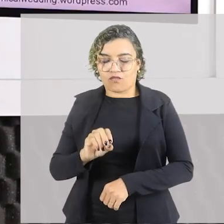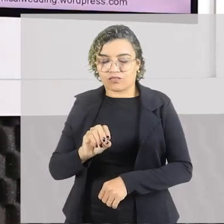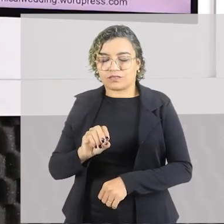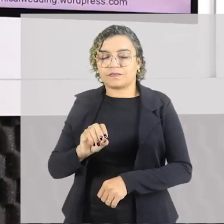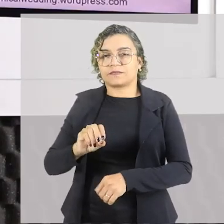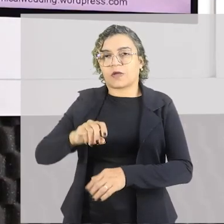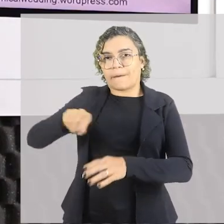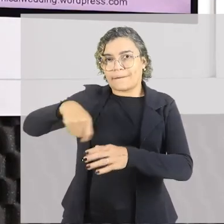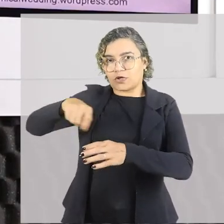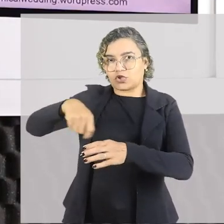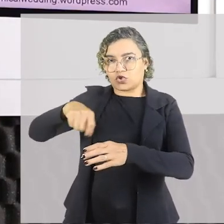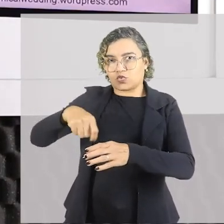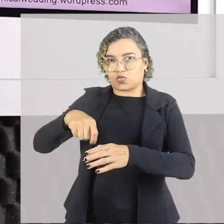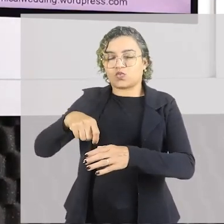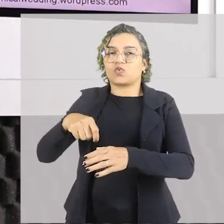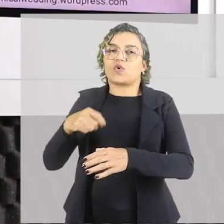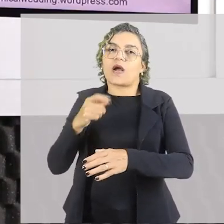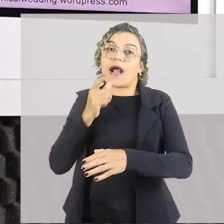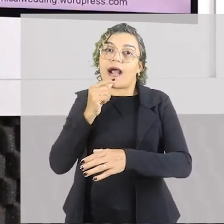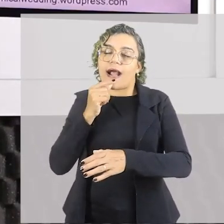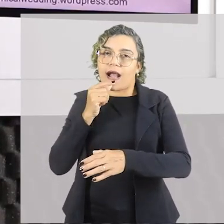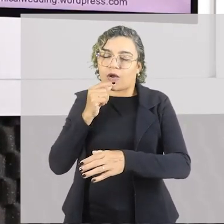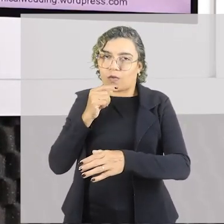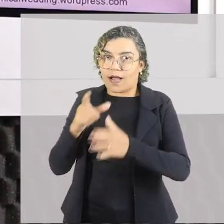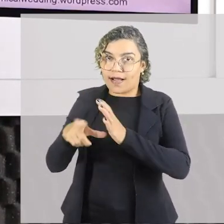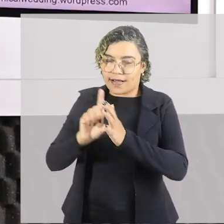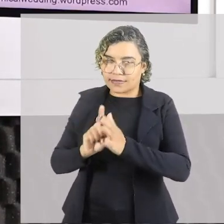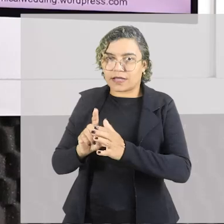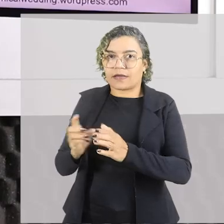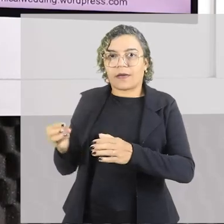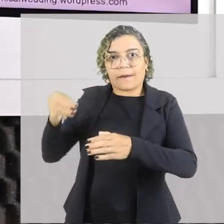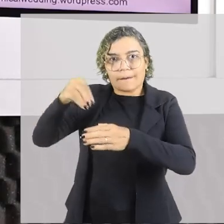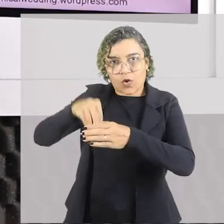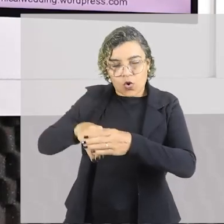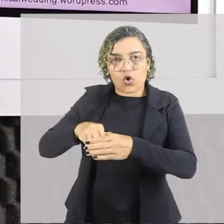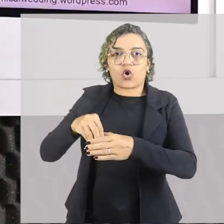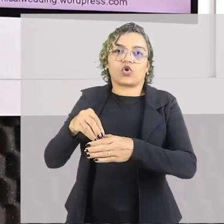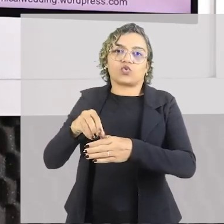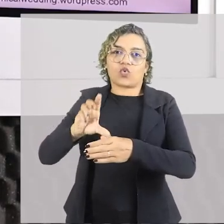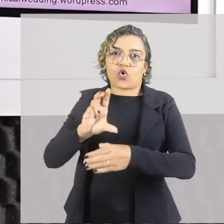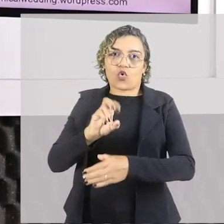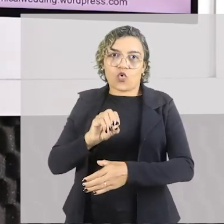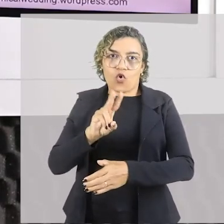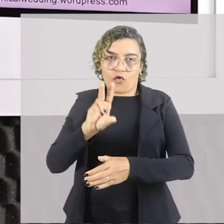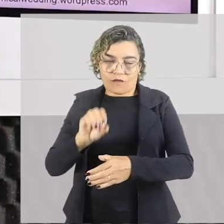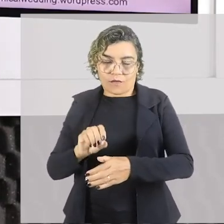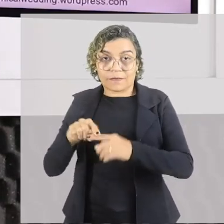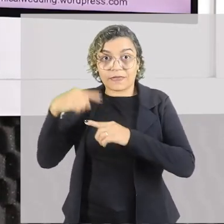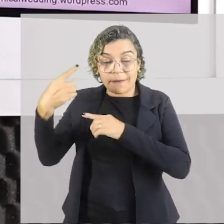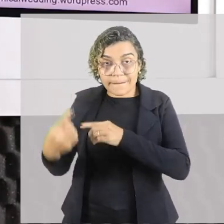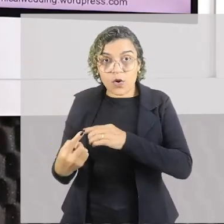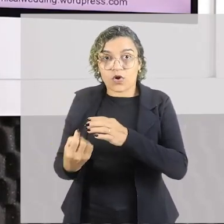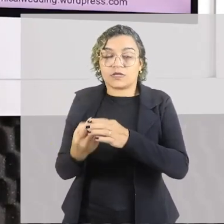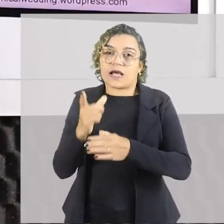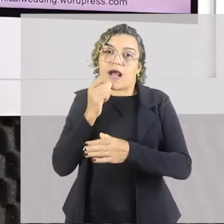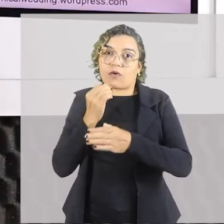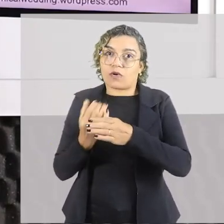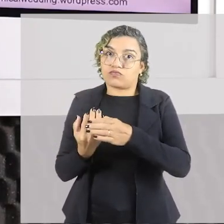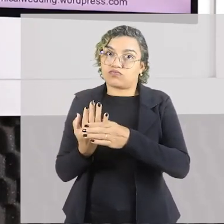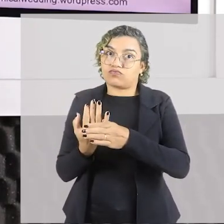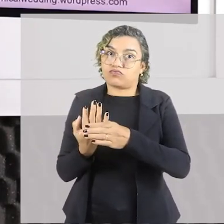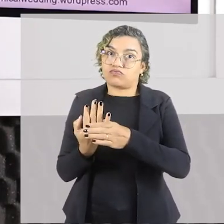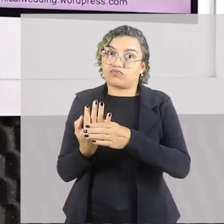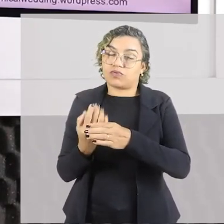que sal? Para fazer com que aquela água consiga ficar mais quente. Porque depois que a água ferve, gente, a temperatura não muda mais,